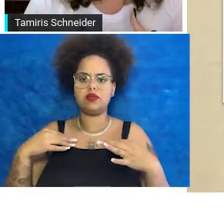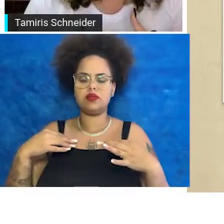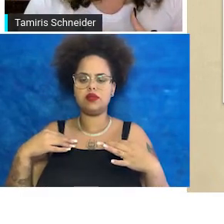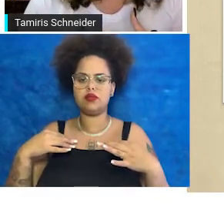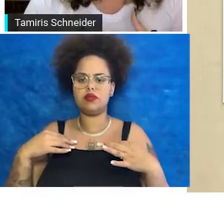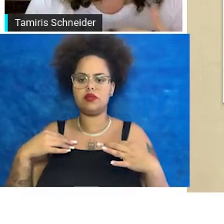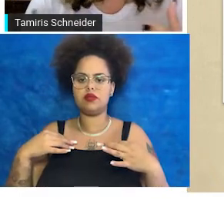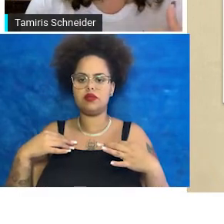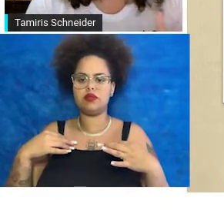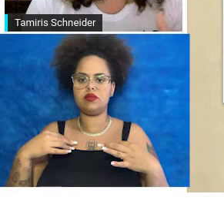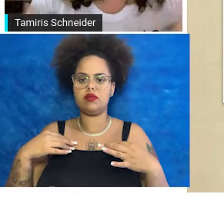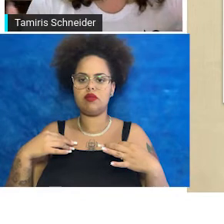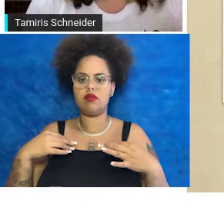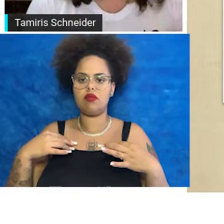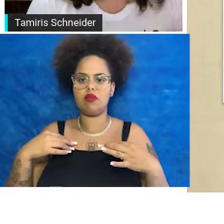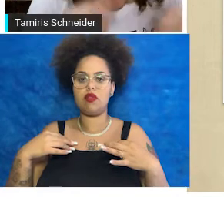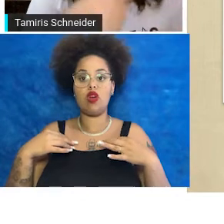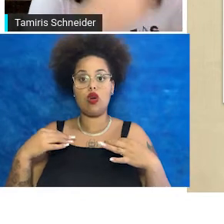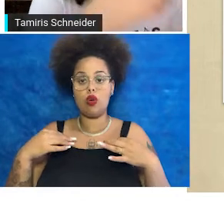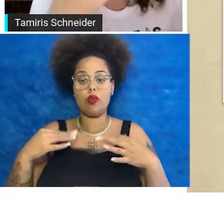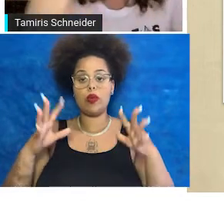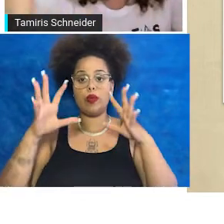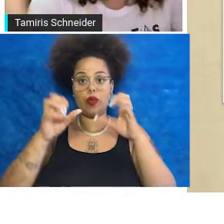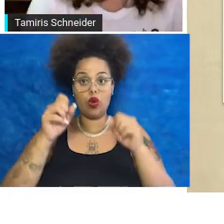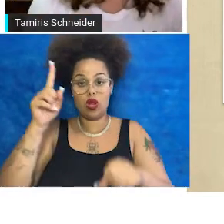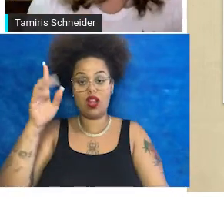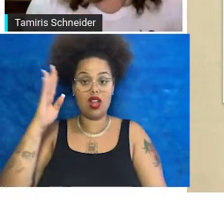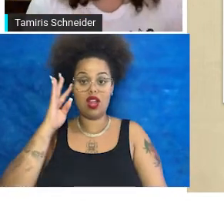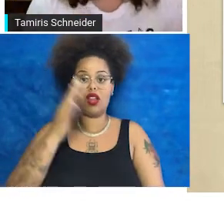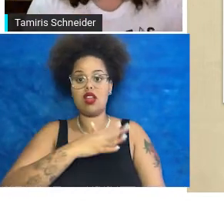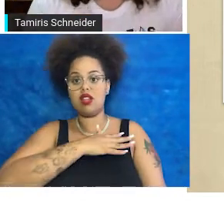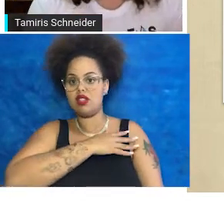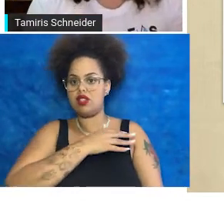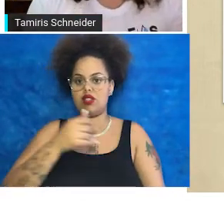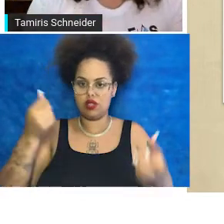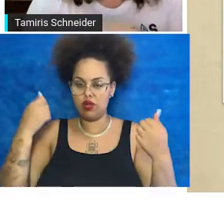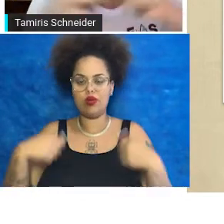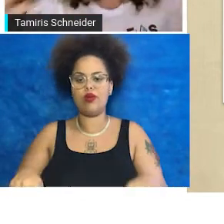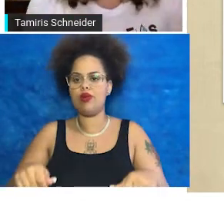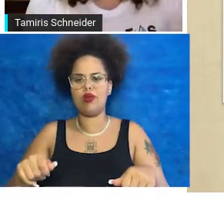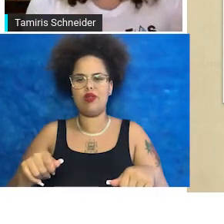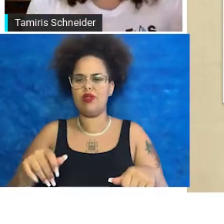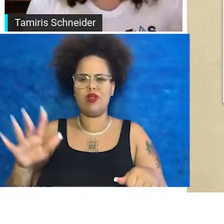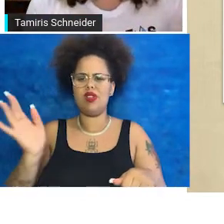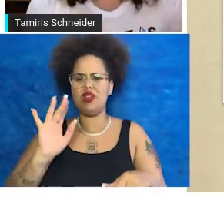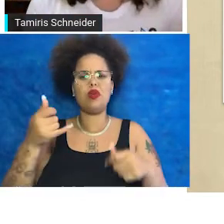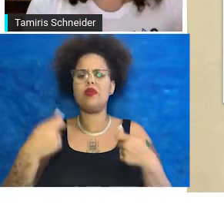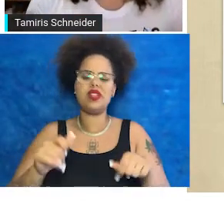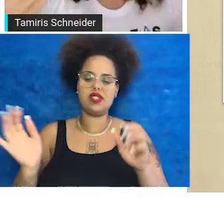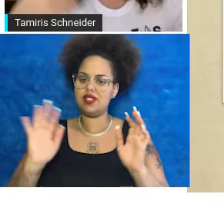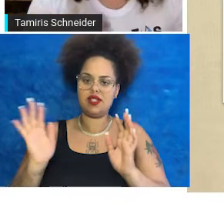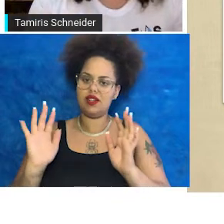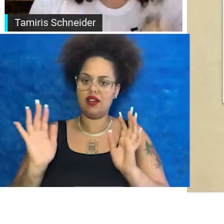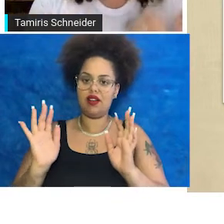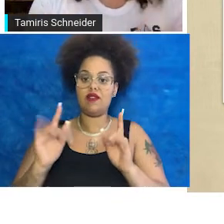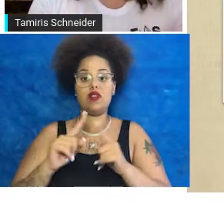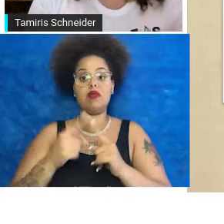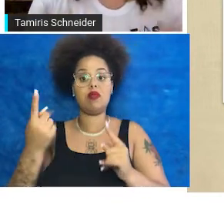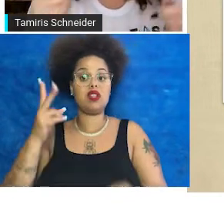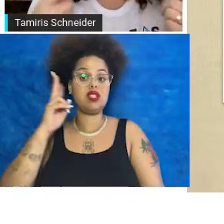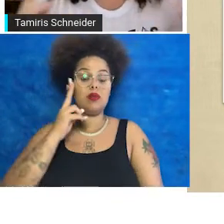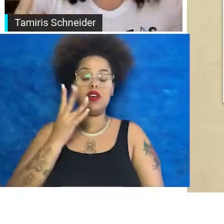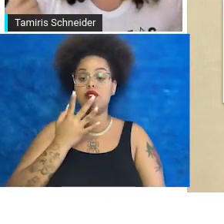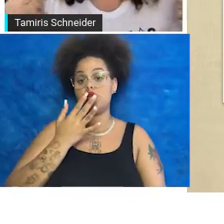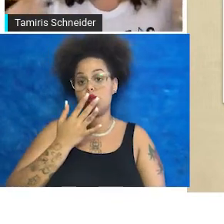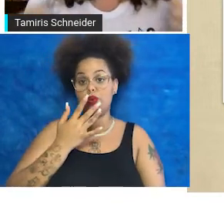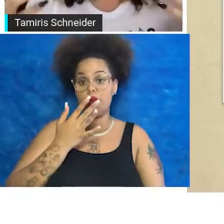com o estilo mesmo, roupas que a gente pegou lá no exército e colocou neles, né? Então, não precisava necessariamente ser assim, mas lembravam as